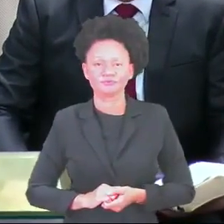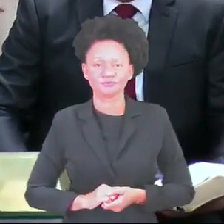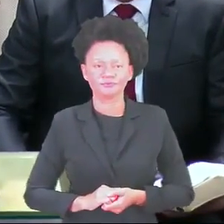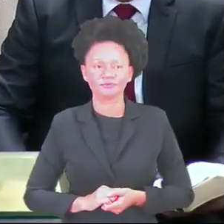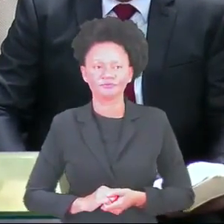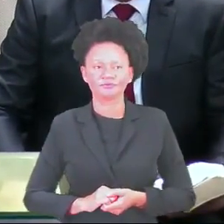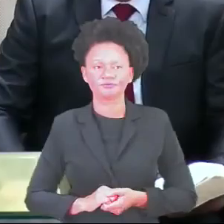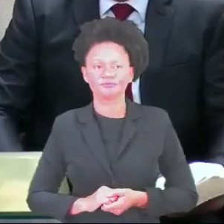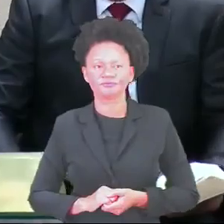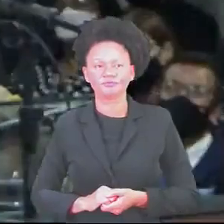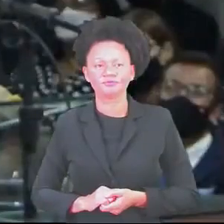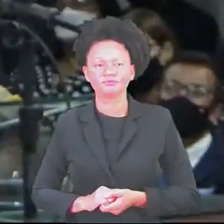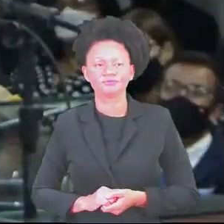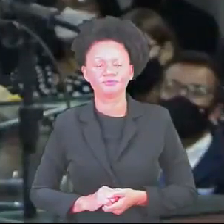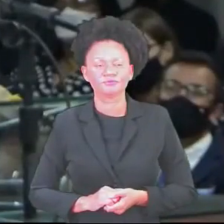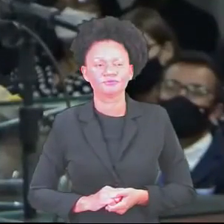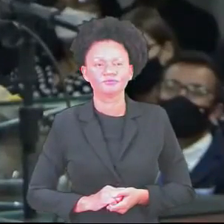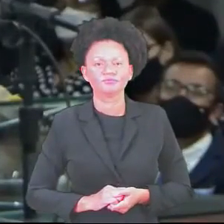Posso colocar de